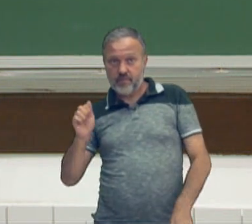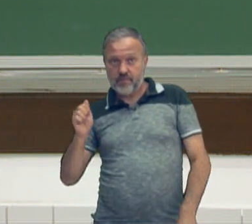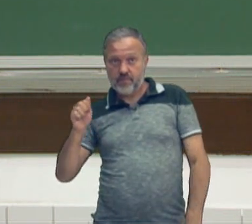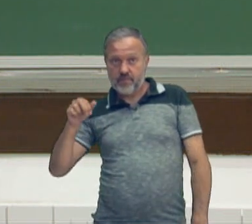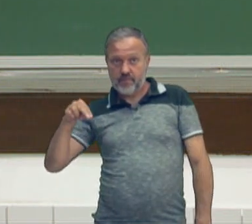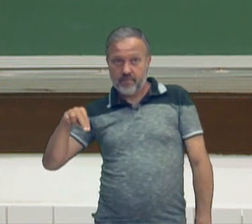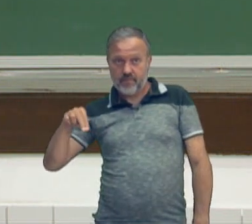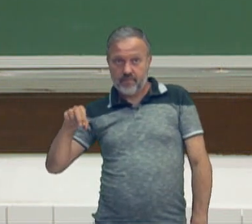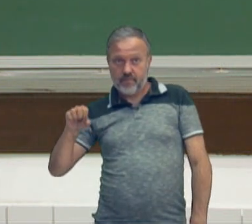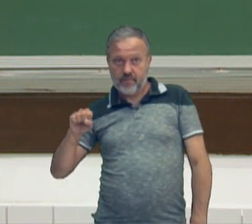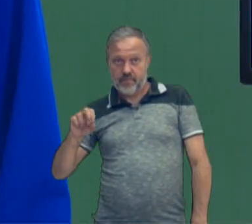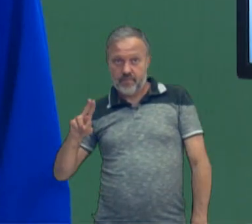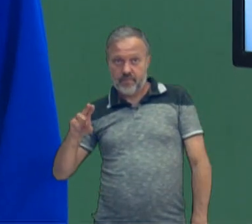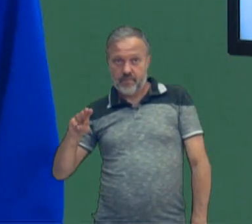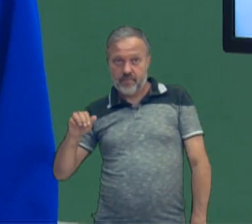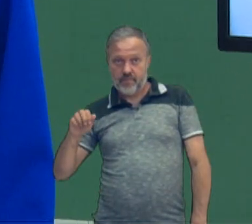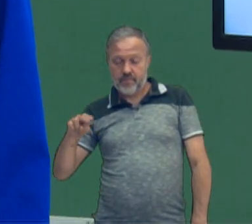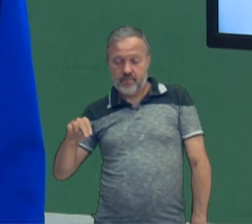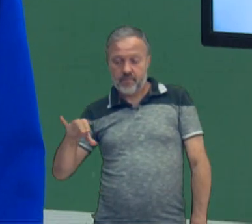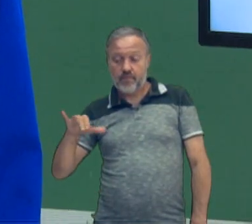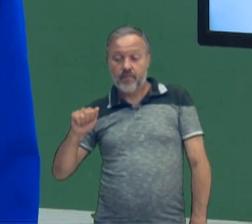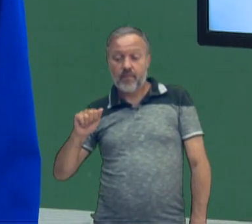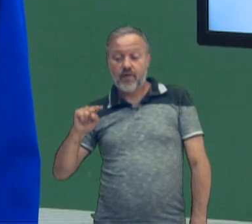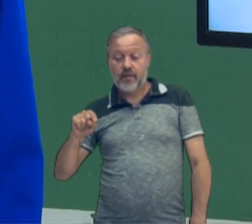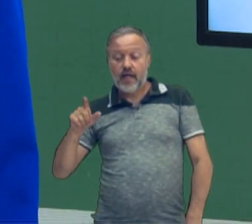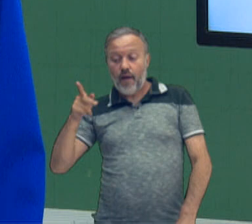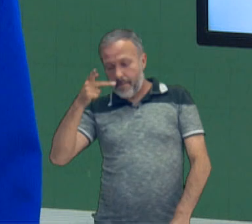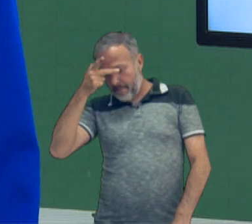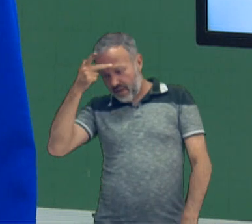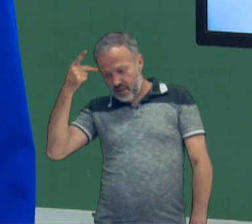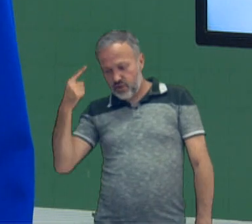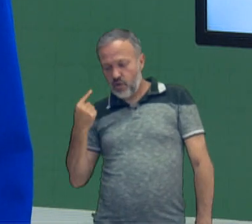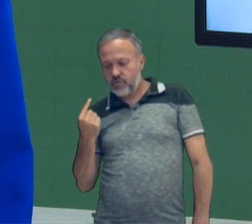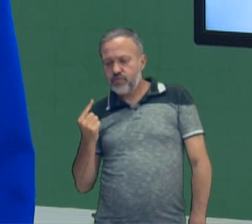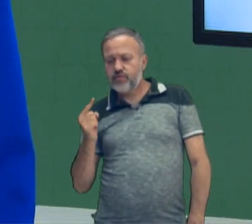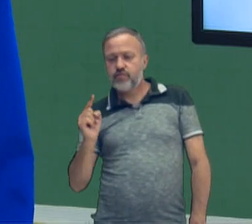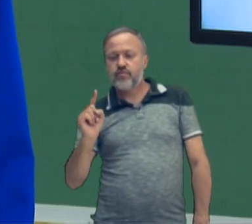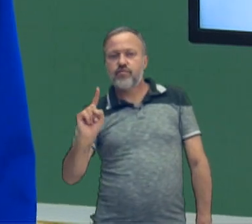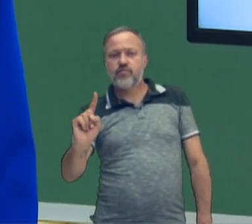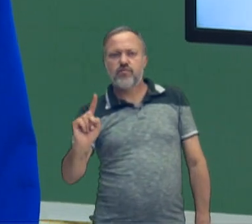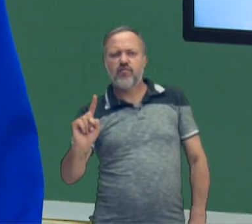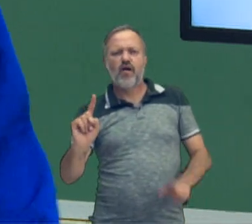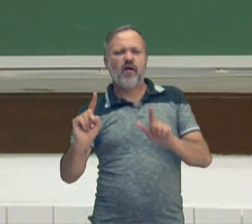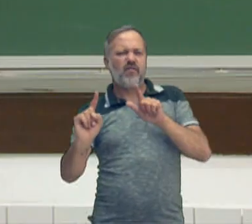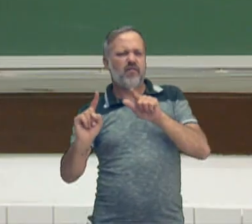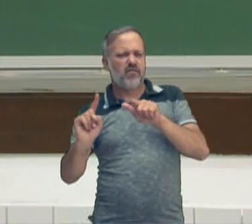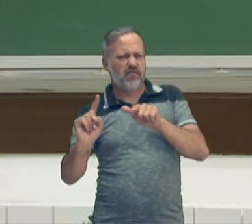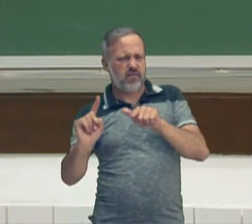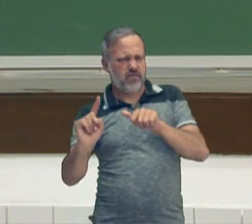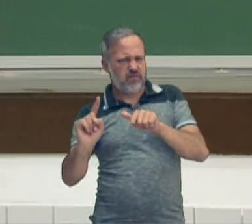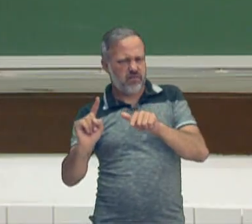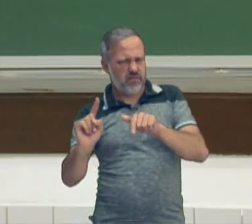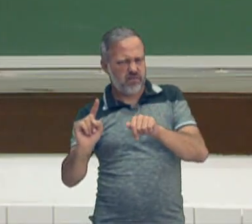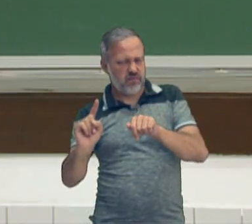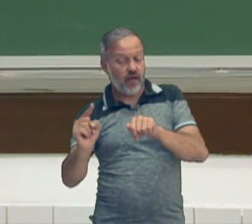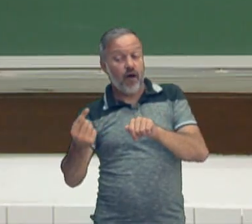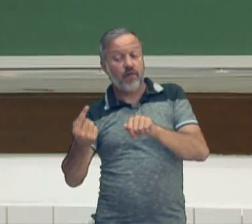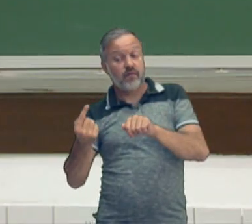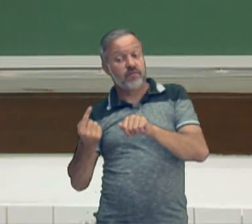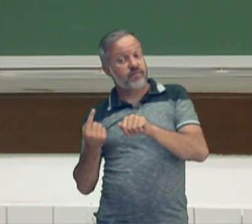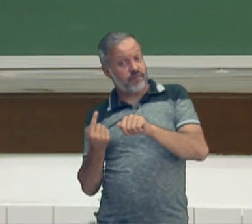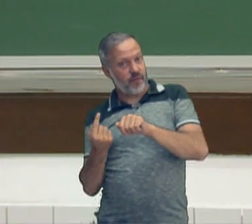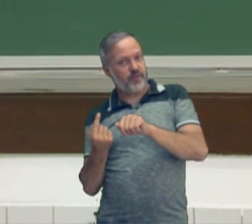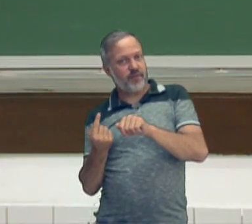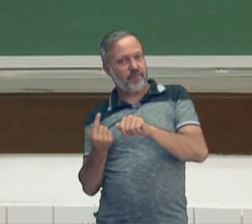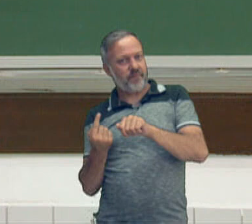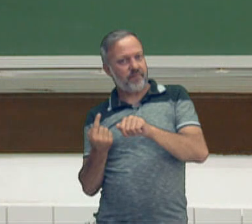pessoa sai, se desloca por um determinado tempo e depois ele retorna. Isso aqui está muito ligado à